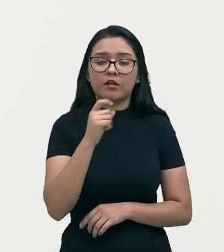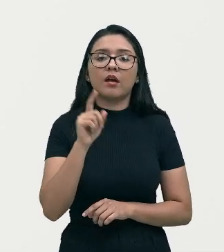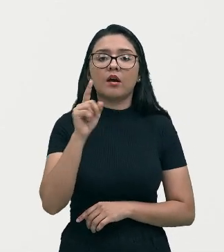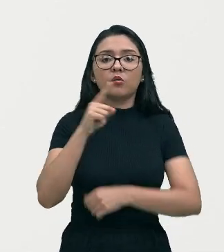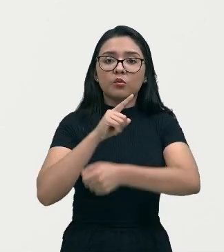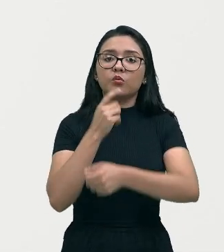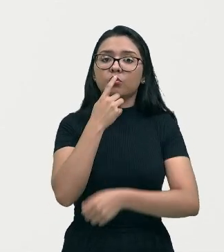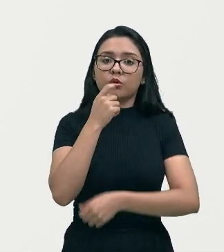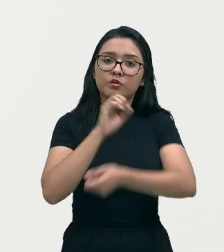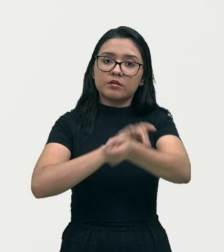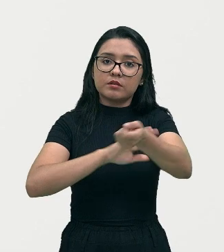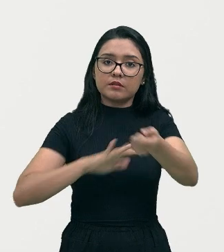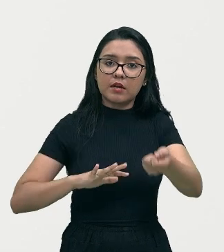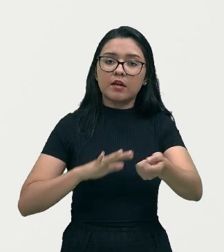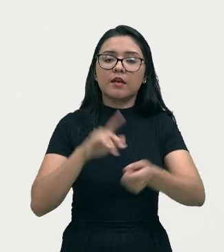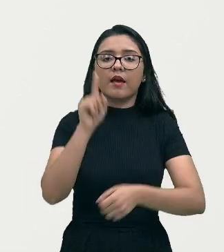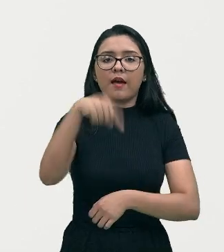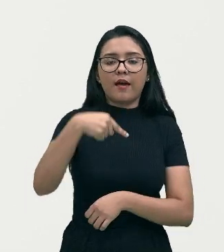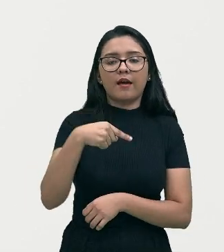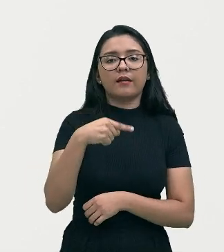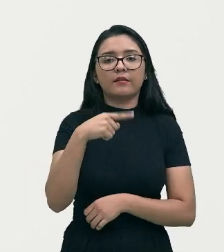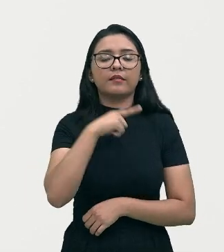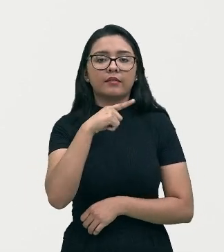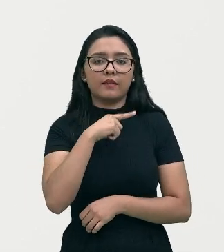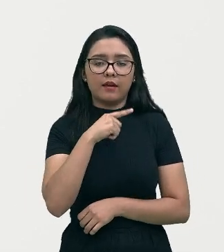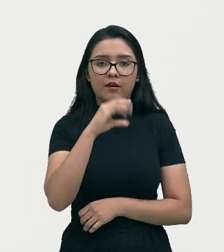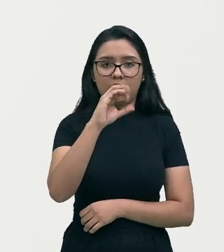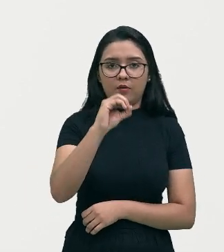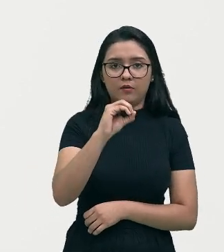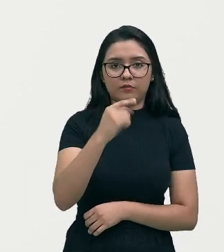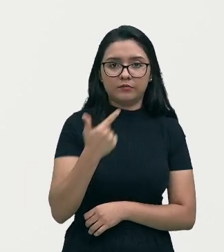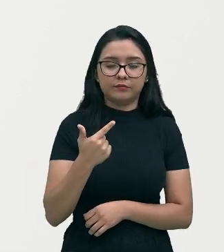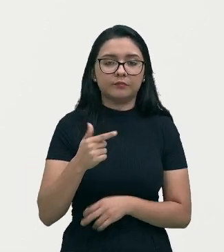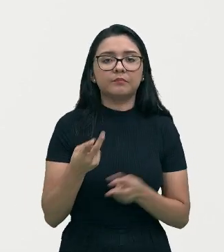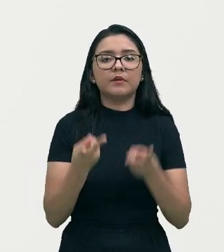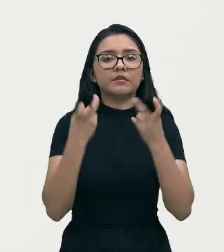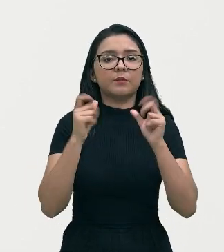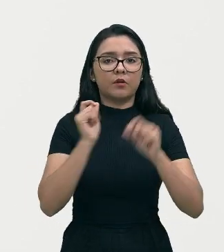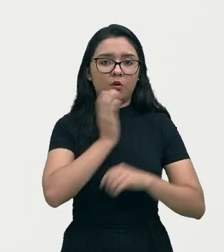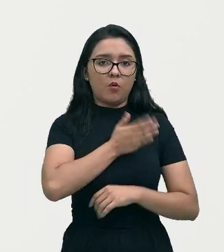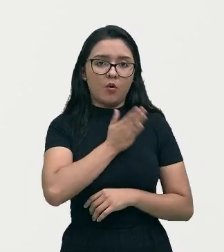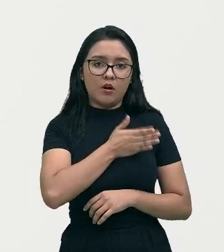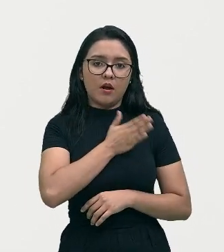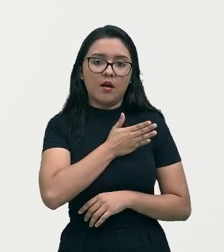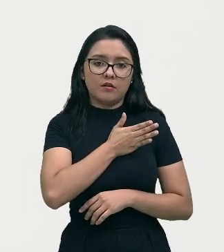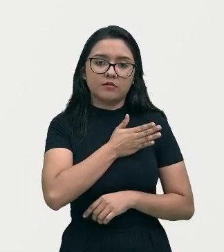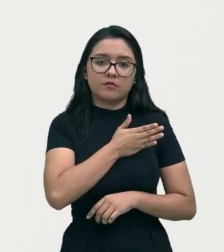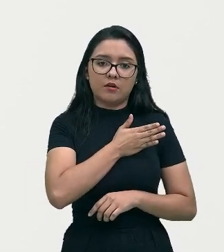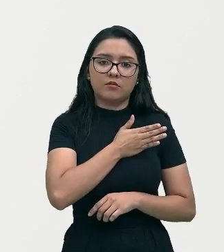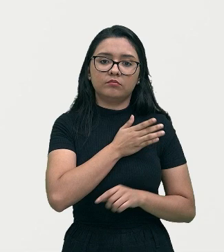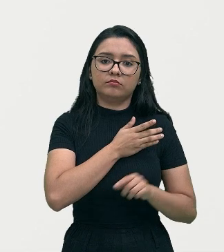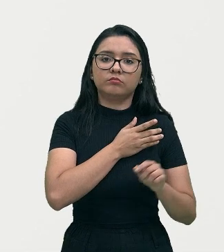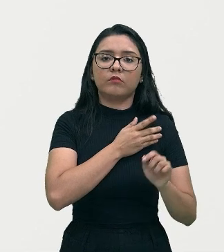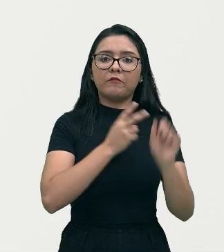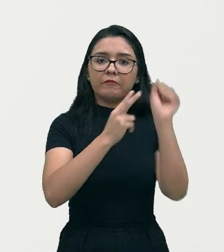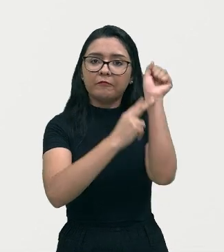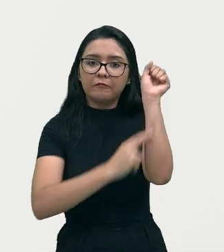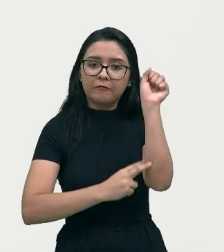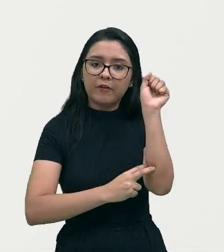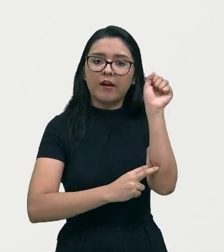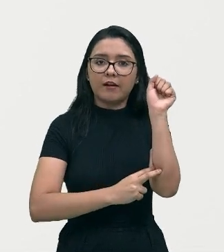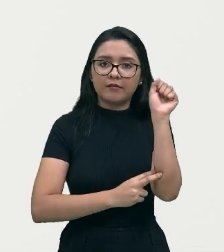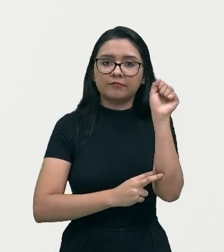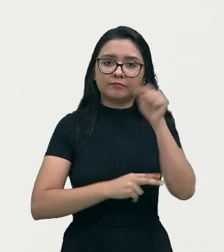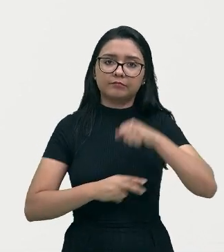só para ilustrar melhor para a gente, tá? Então, a gente observa aí o coração e as artérias e veias saindo de dentro dele vai